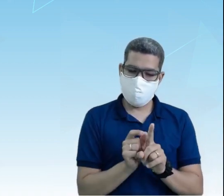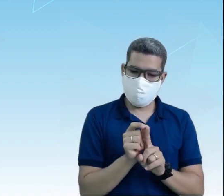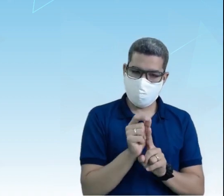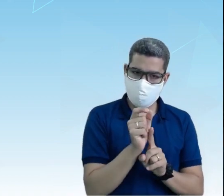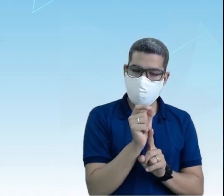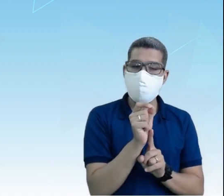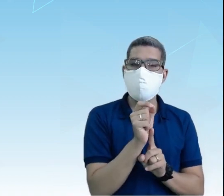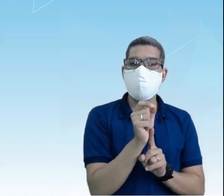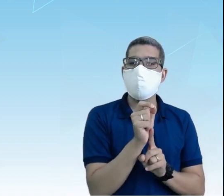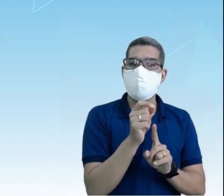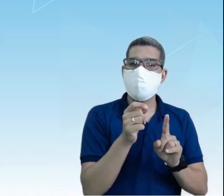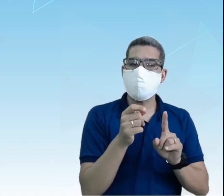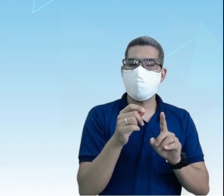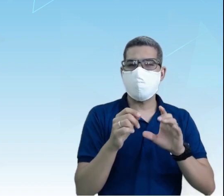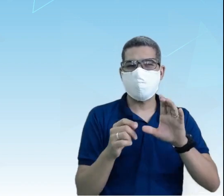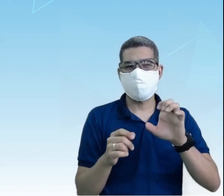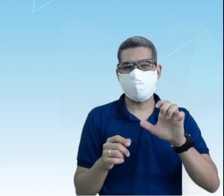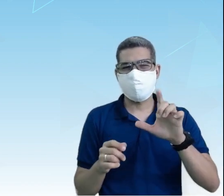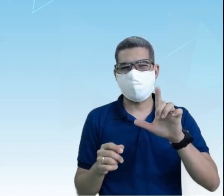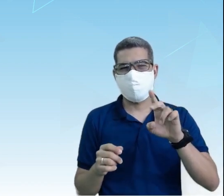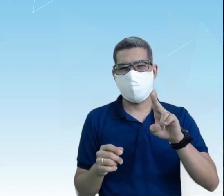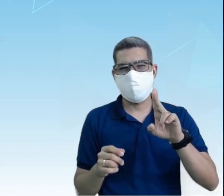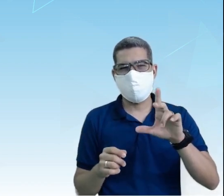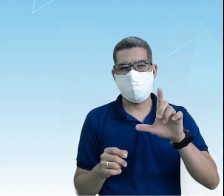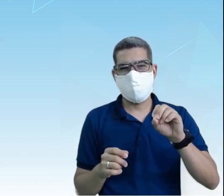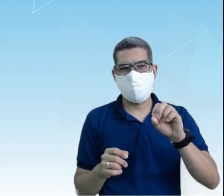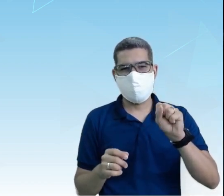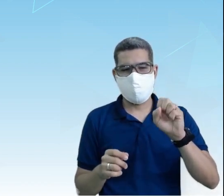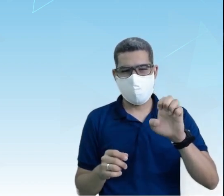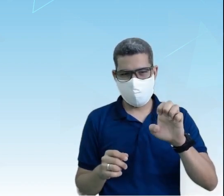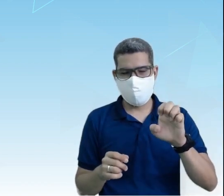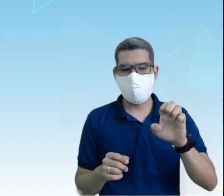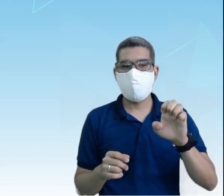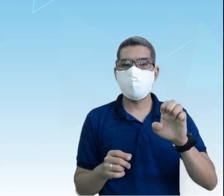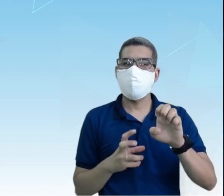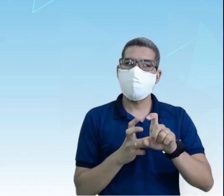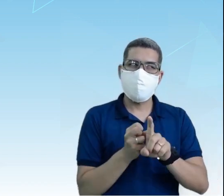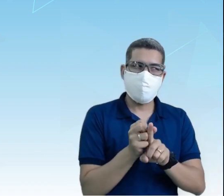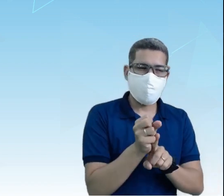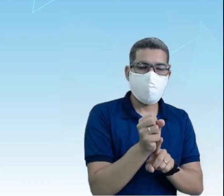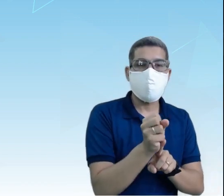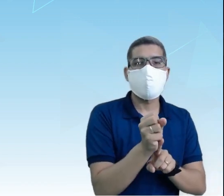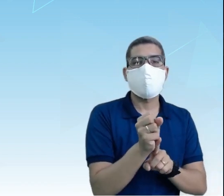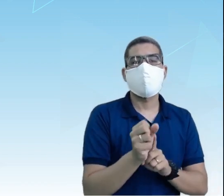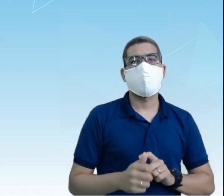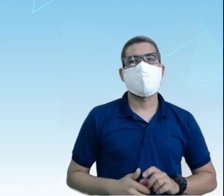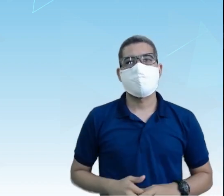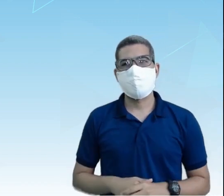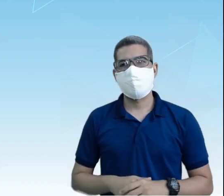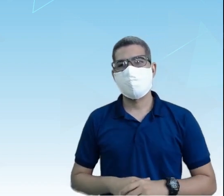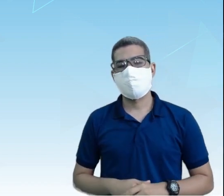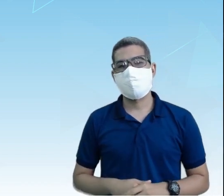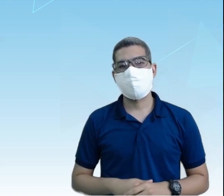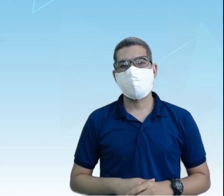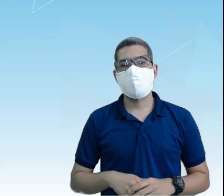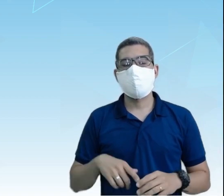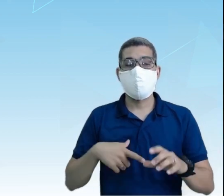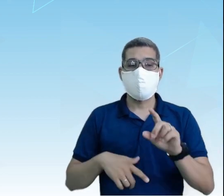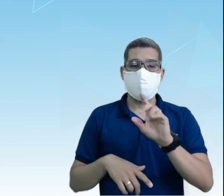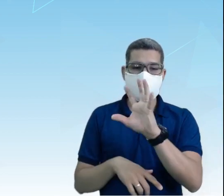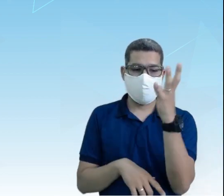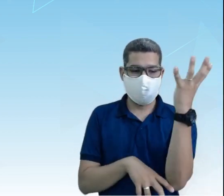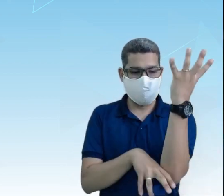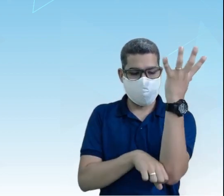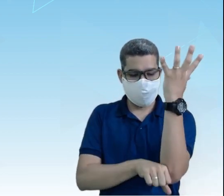organismo, que a gente tem micorrizas, no caso de fungos, mas as raízes e as das plantas, em relação à